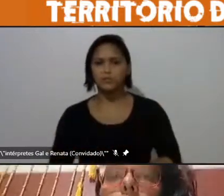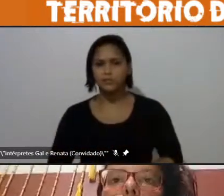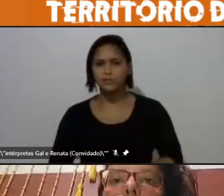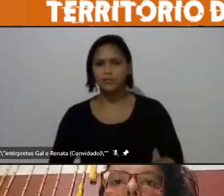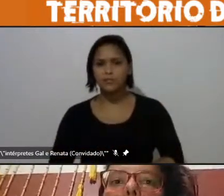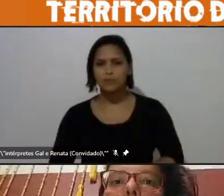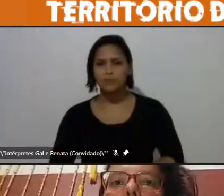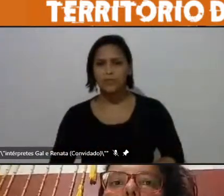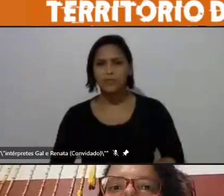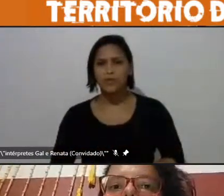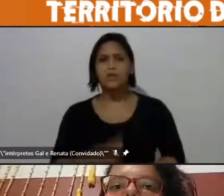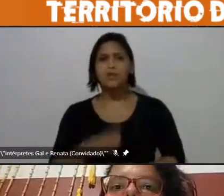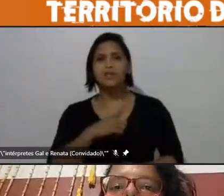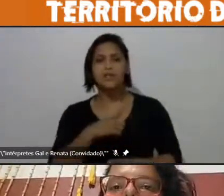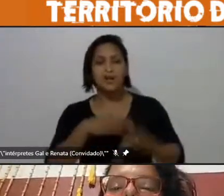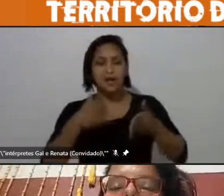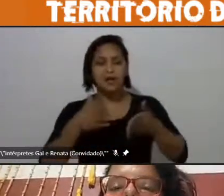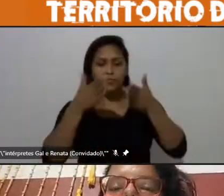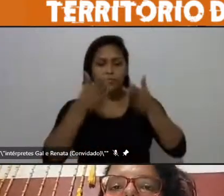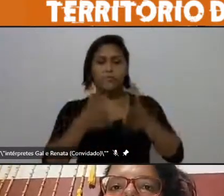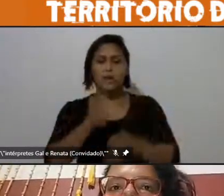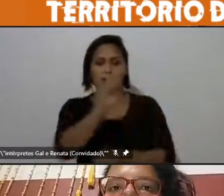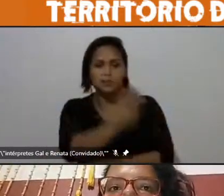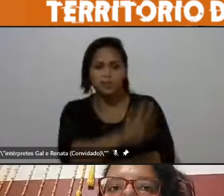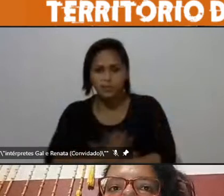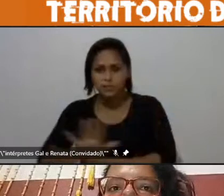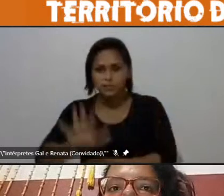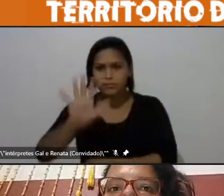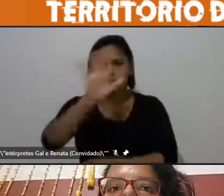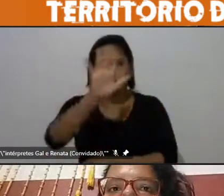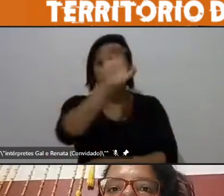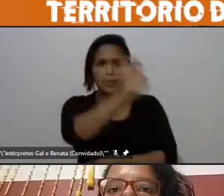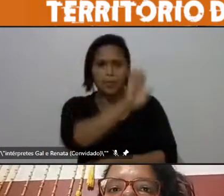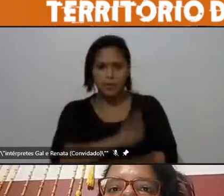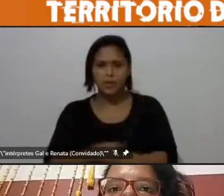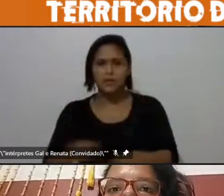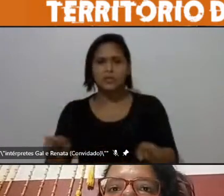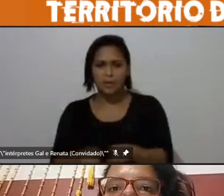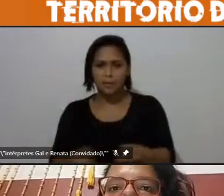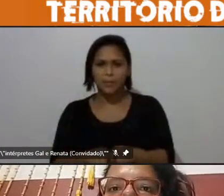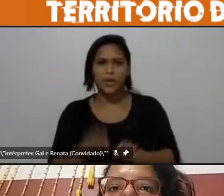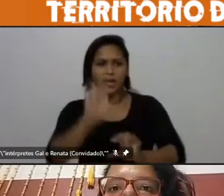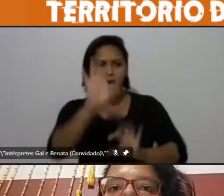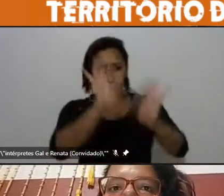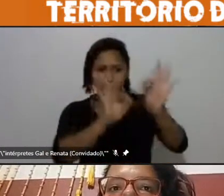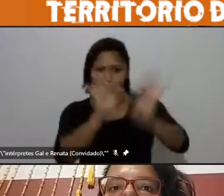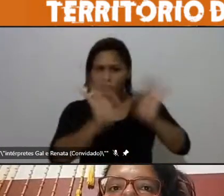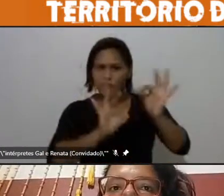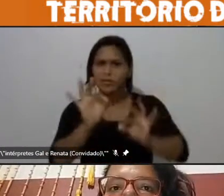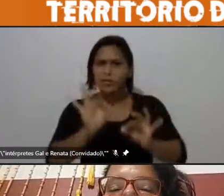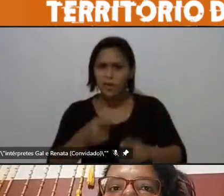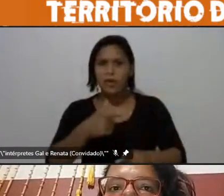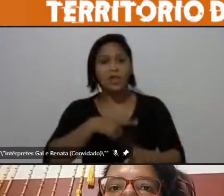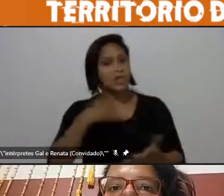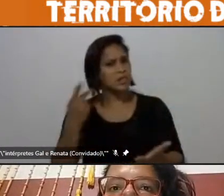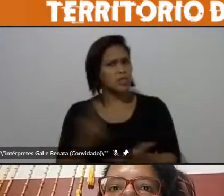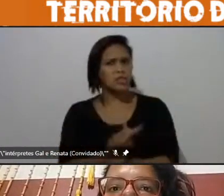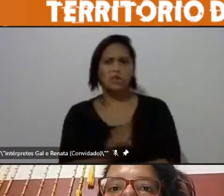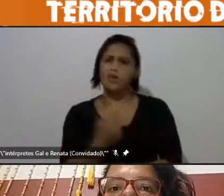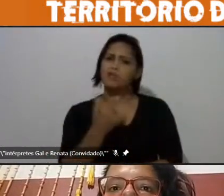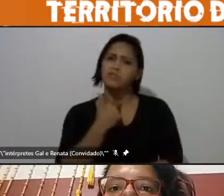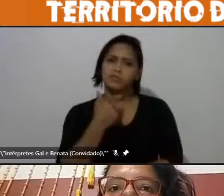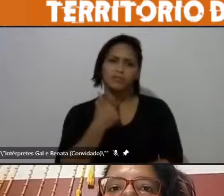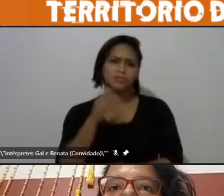E nesse sentido, a cartografia também, né? Acho que a Patrícia colocou bem também isso, tem situações que não devem